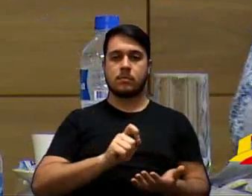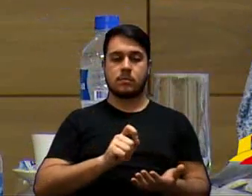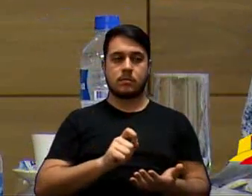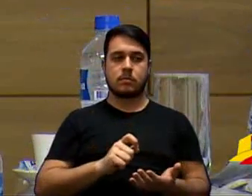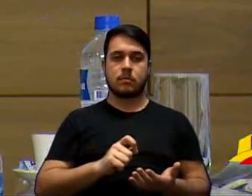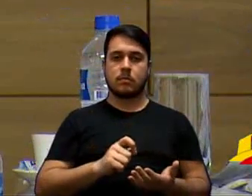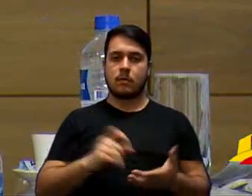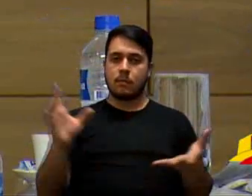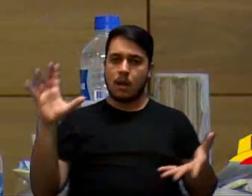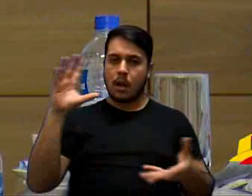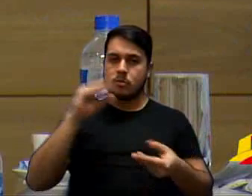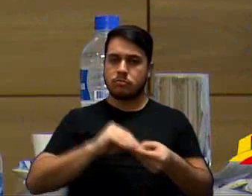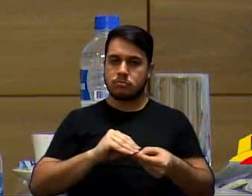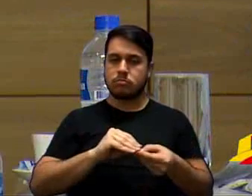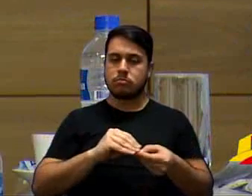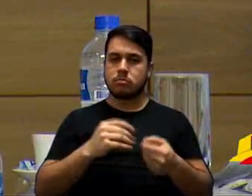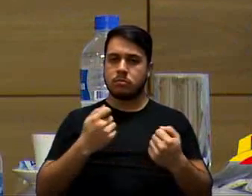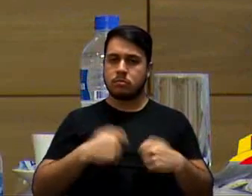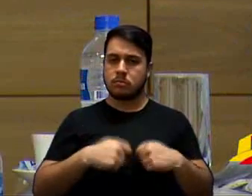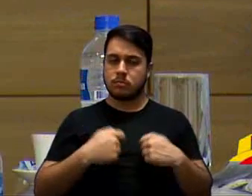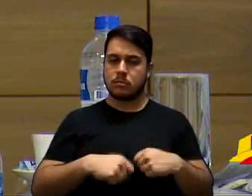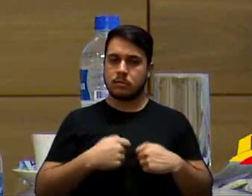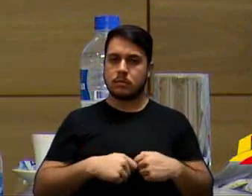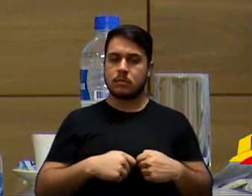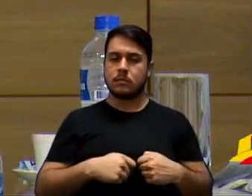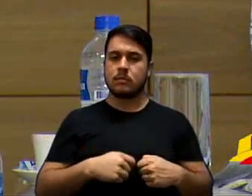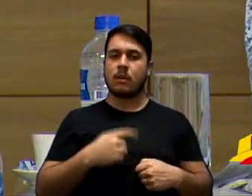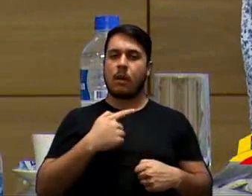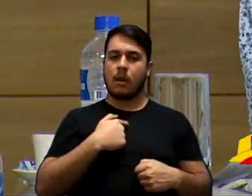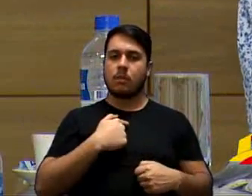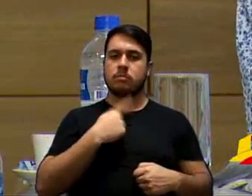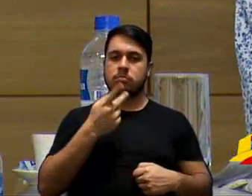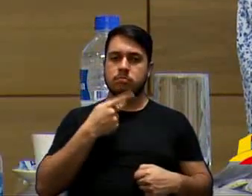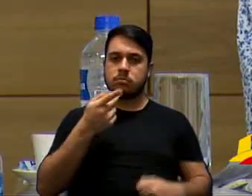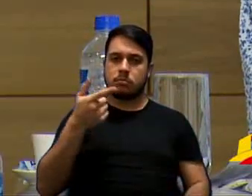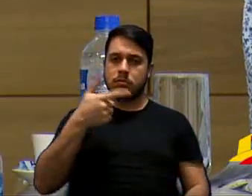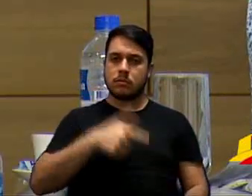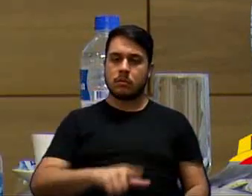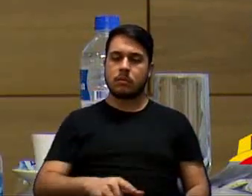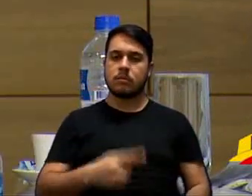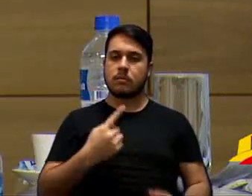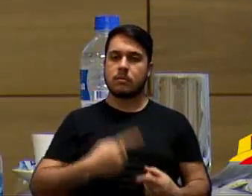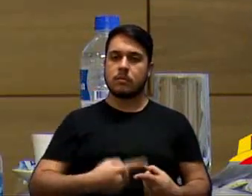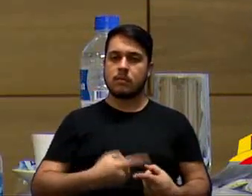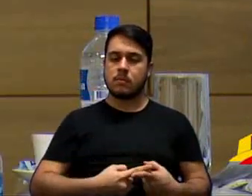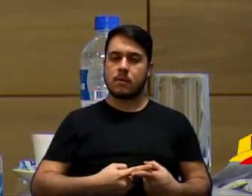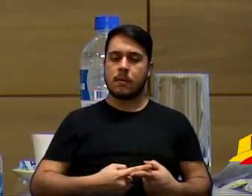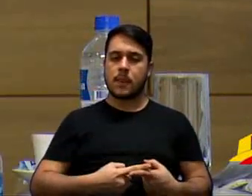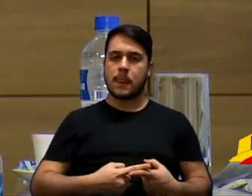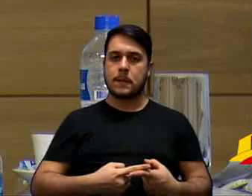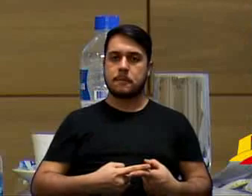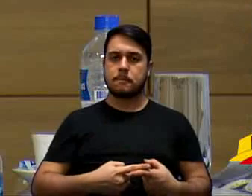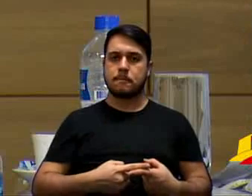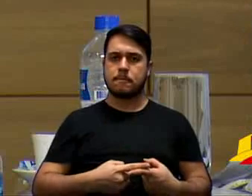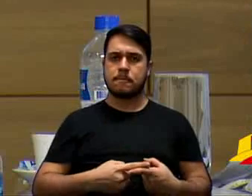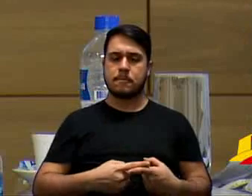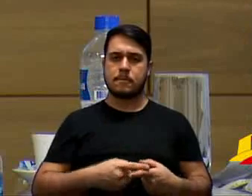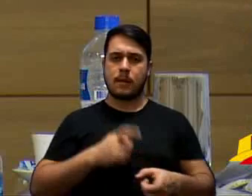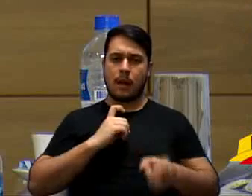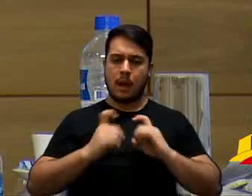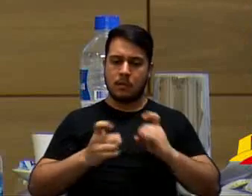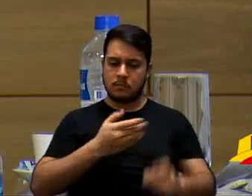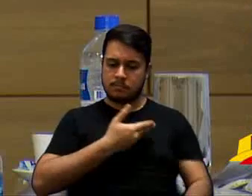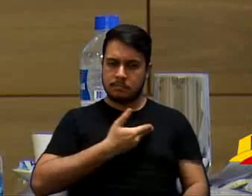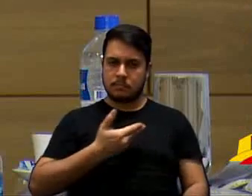sucintas até volto a insistir novamente após promete tirar os encaminhamentos ea gente não faça uma audiência pública